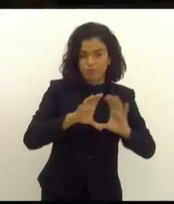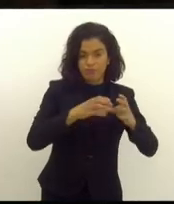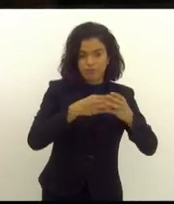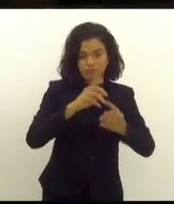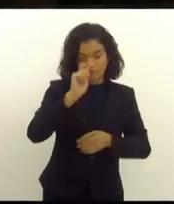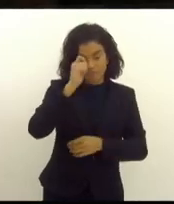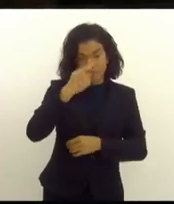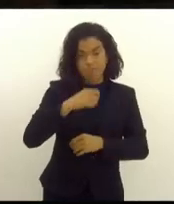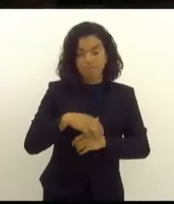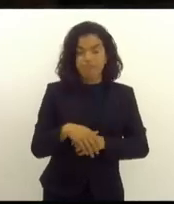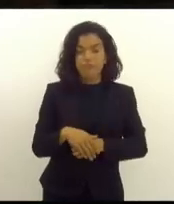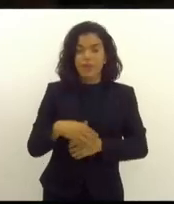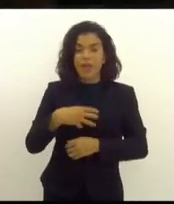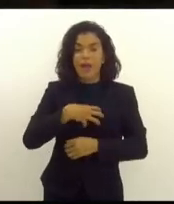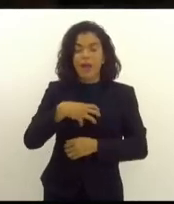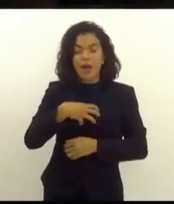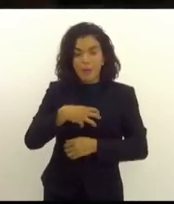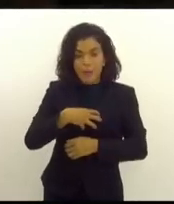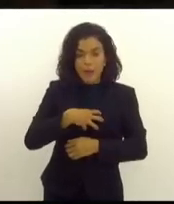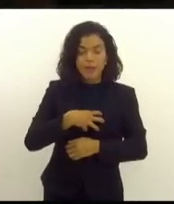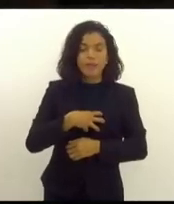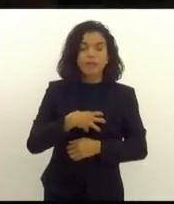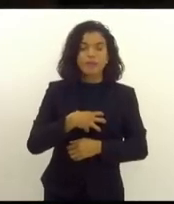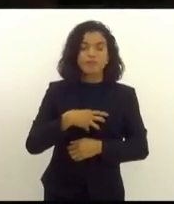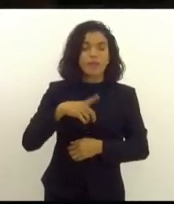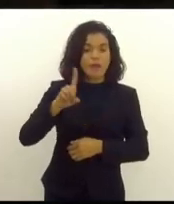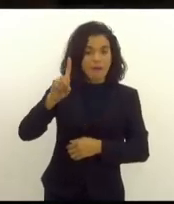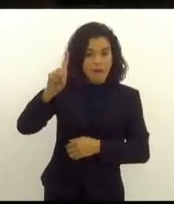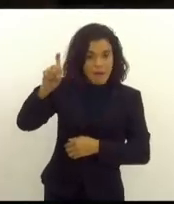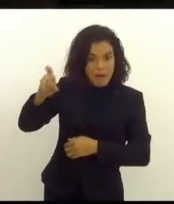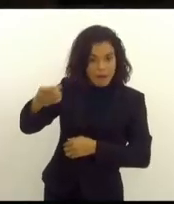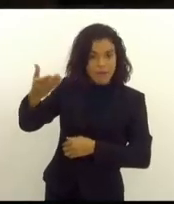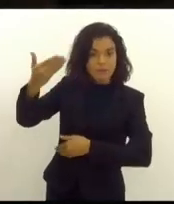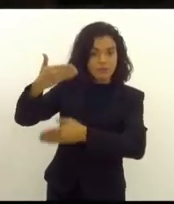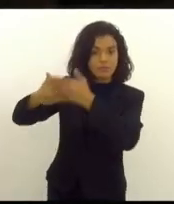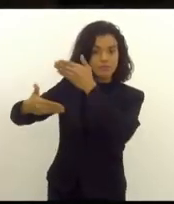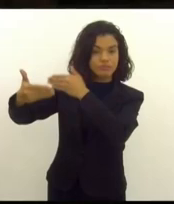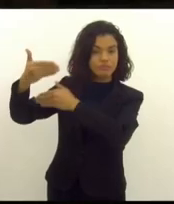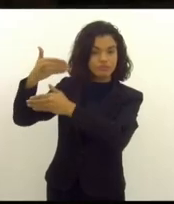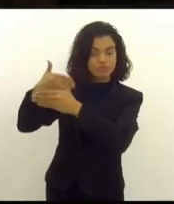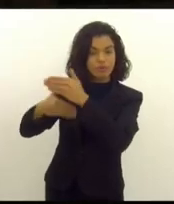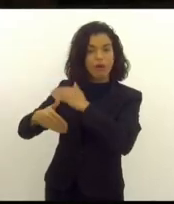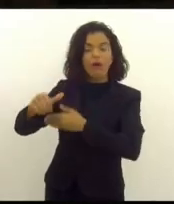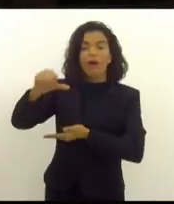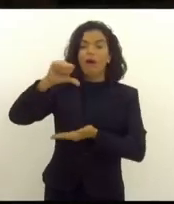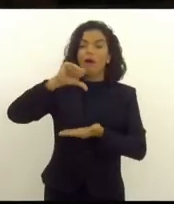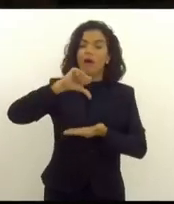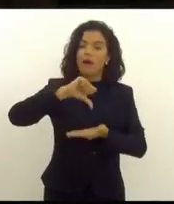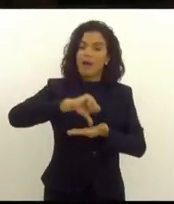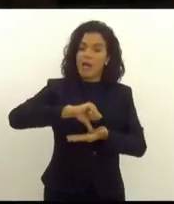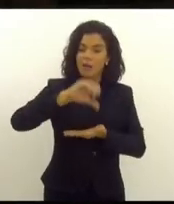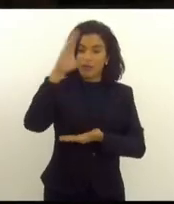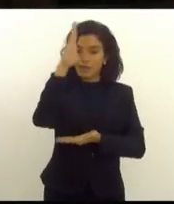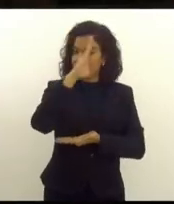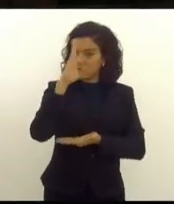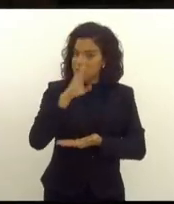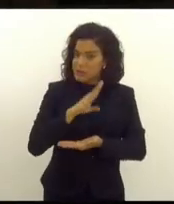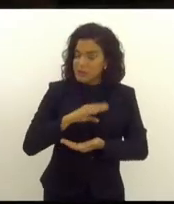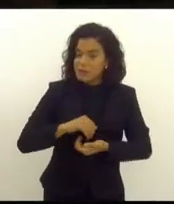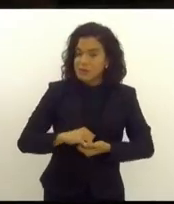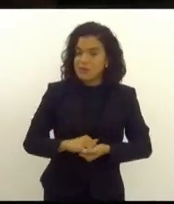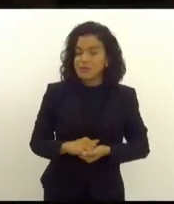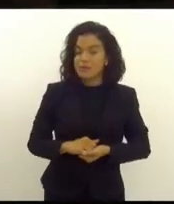e a Bahia que já foi capital do nosso Brasil